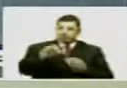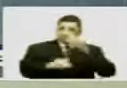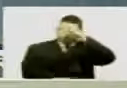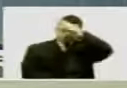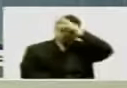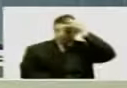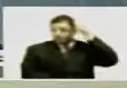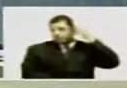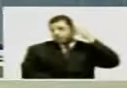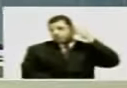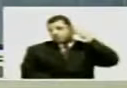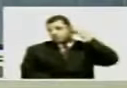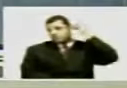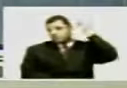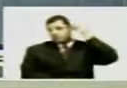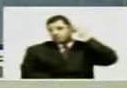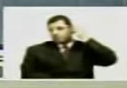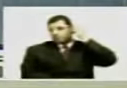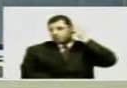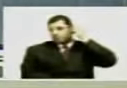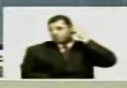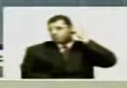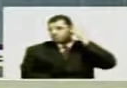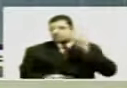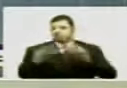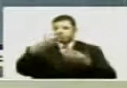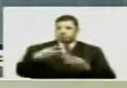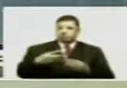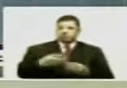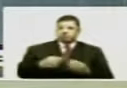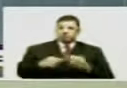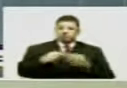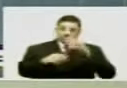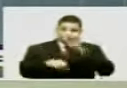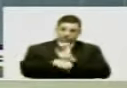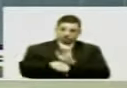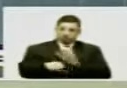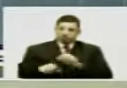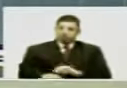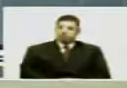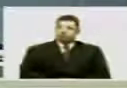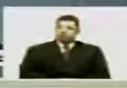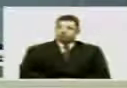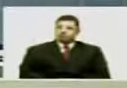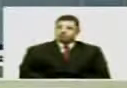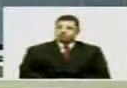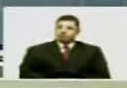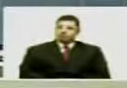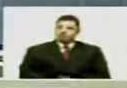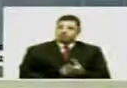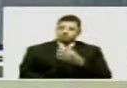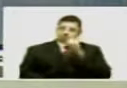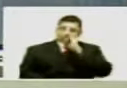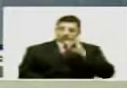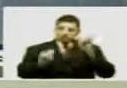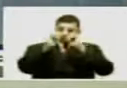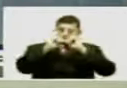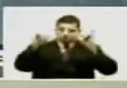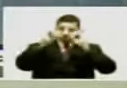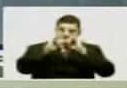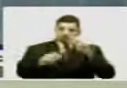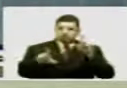no Amazonas, quarto ofício civil, patrimônio público e matéria constitucional, que informa